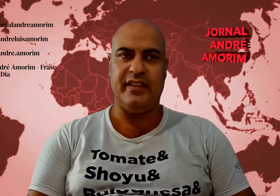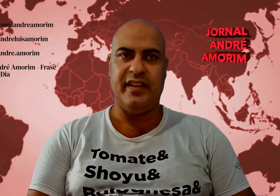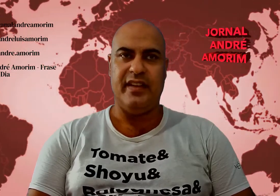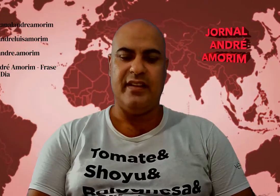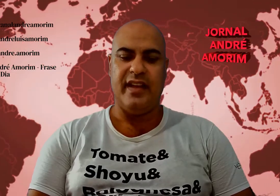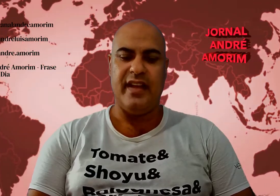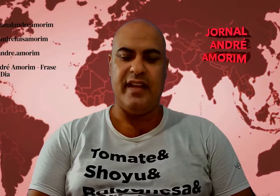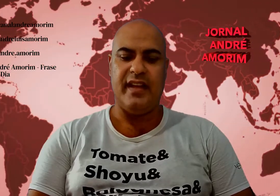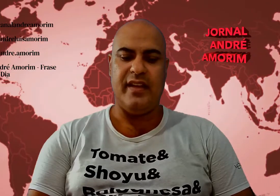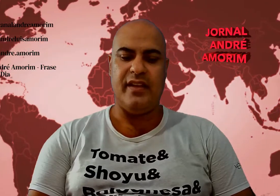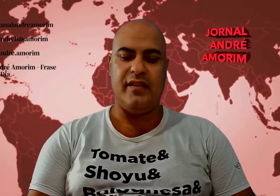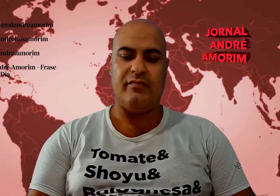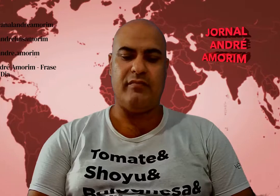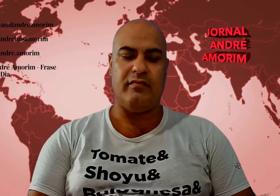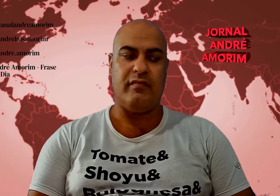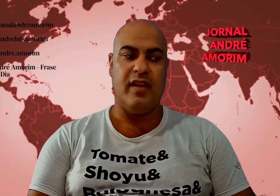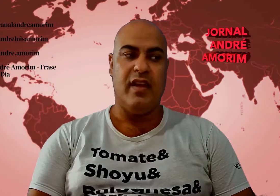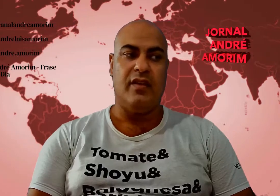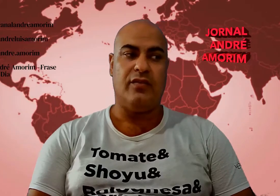nas primeiras eleições, né,